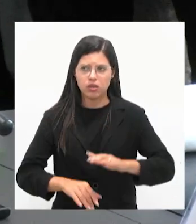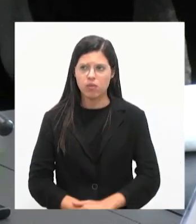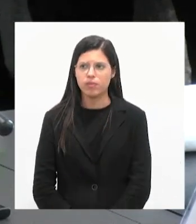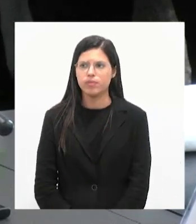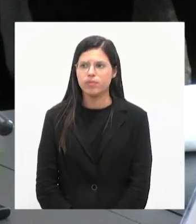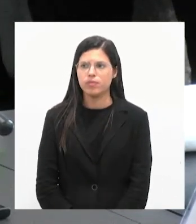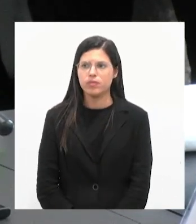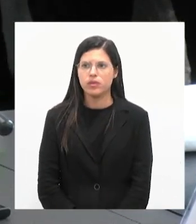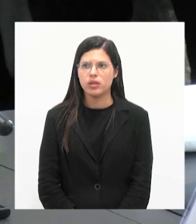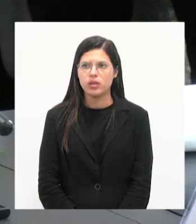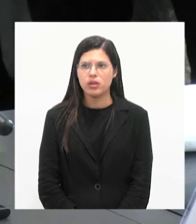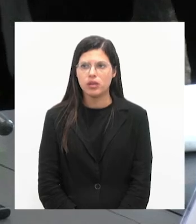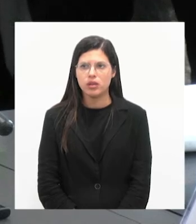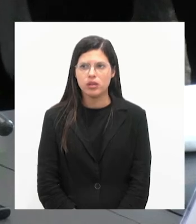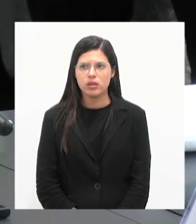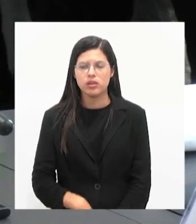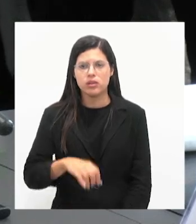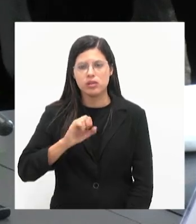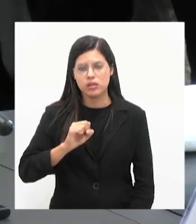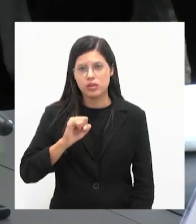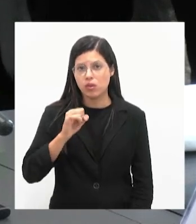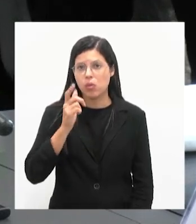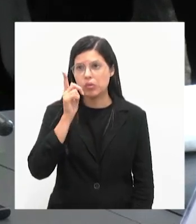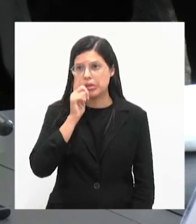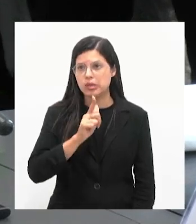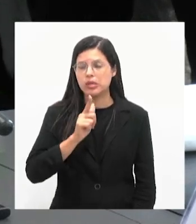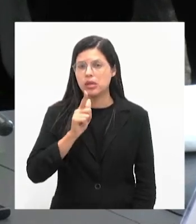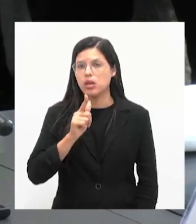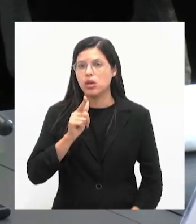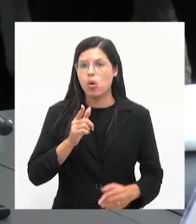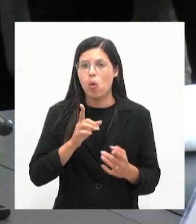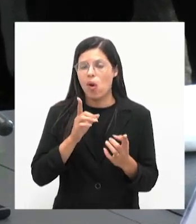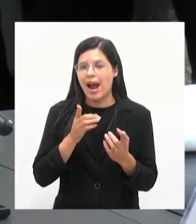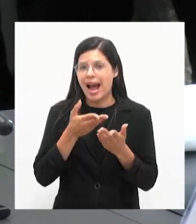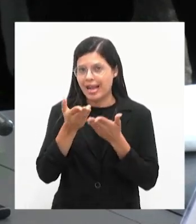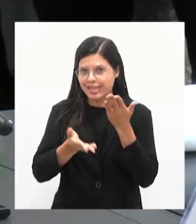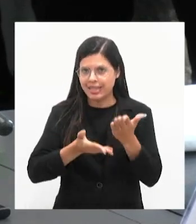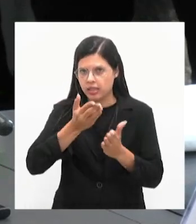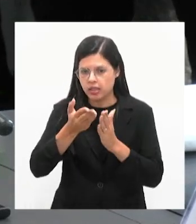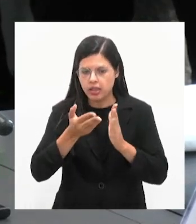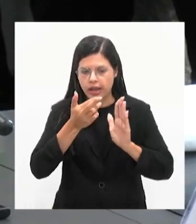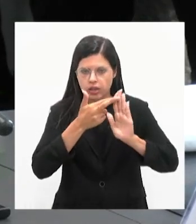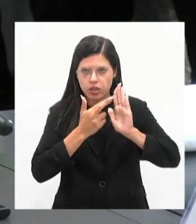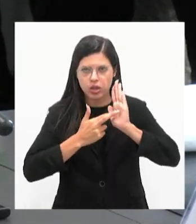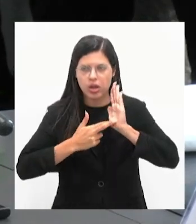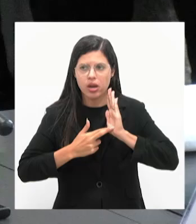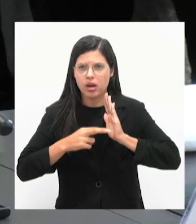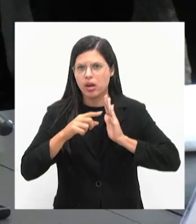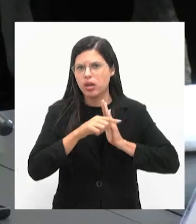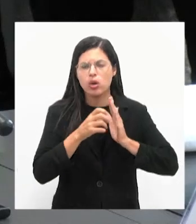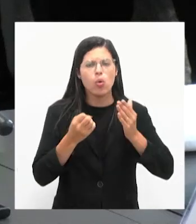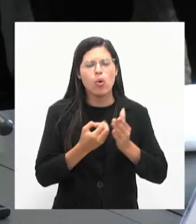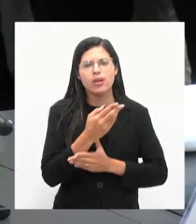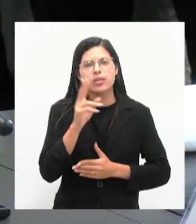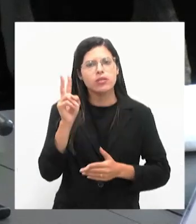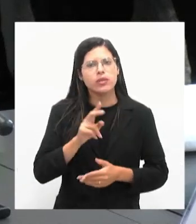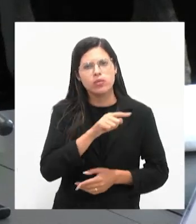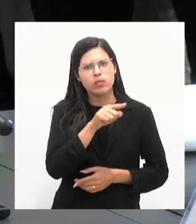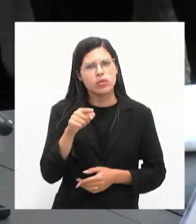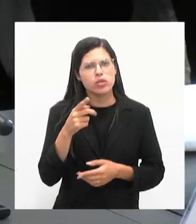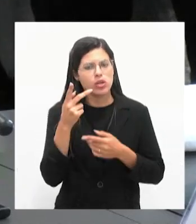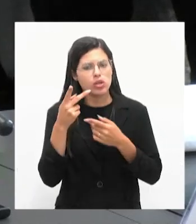E se eles preencheram todos os requisitos? E quantas vezes vocês foram até lá fiscalizar? Porque diante de tantas denúncias,